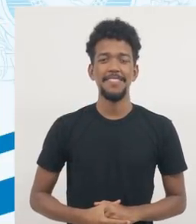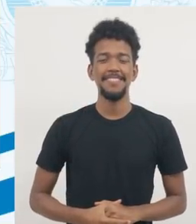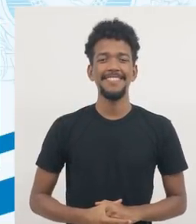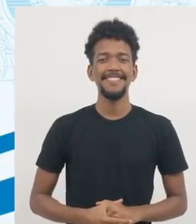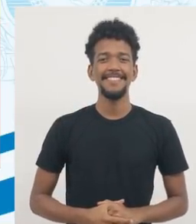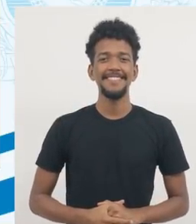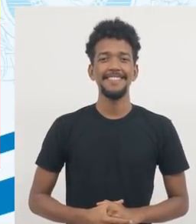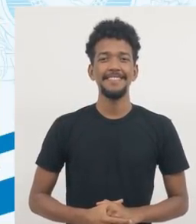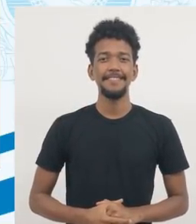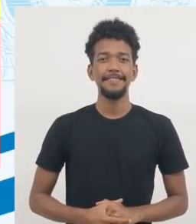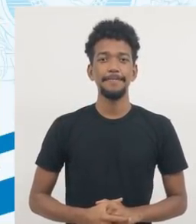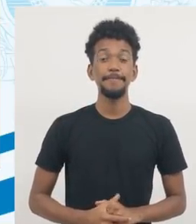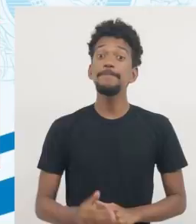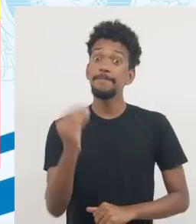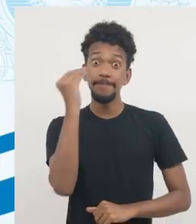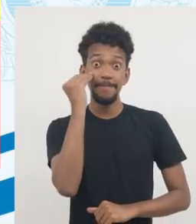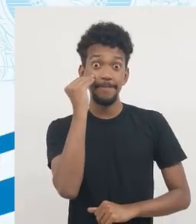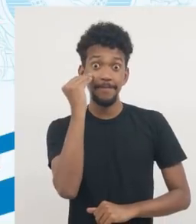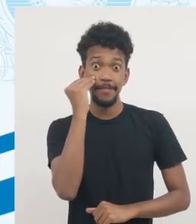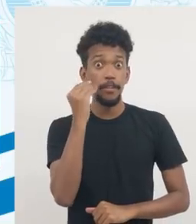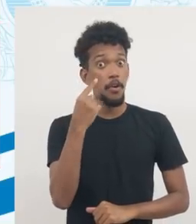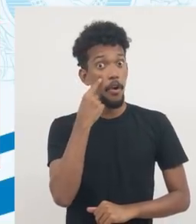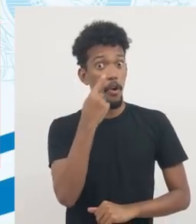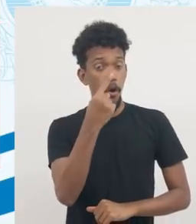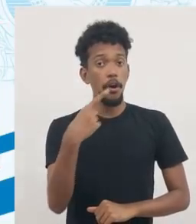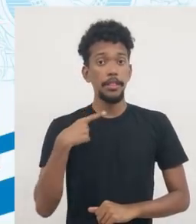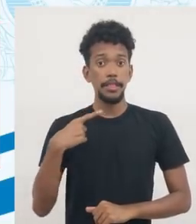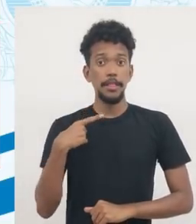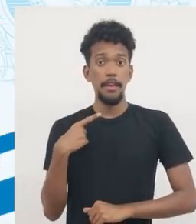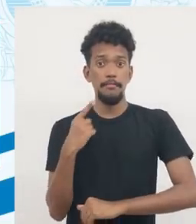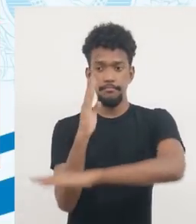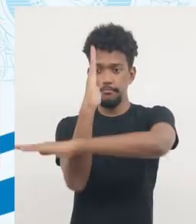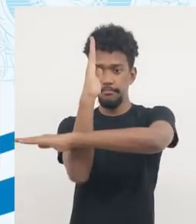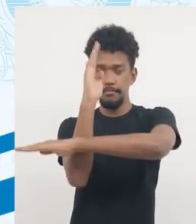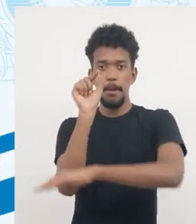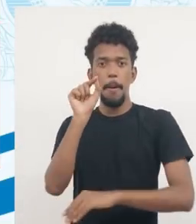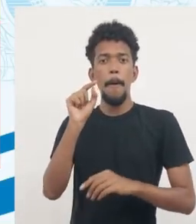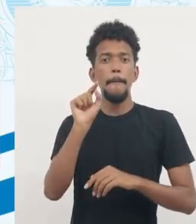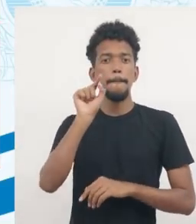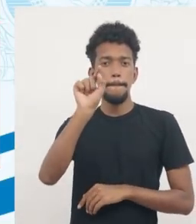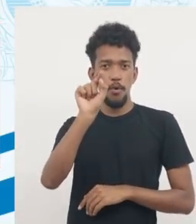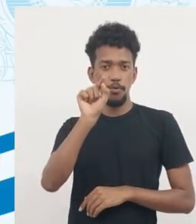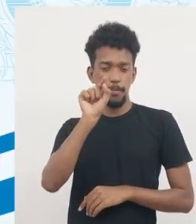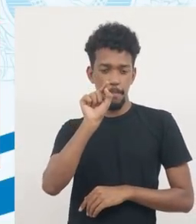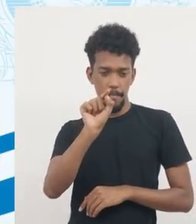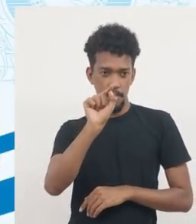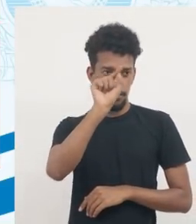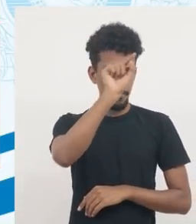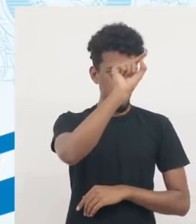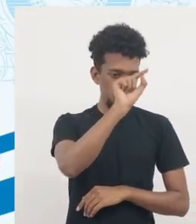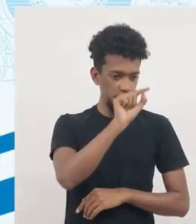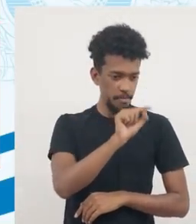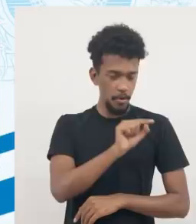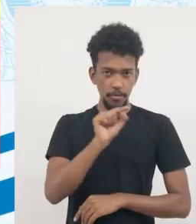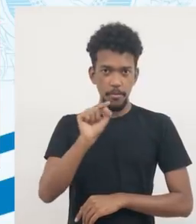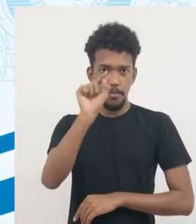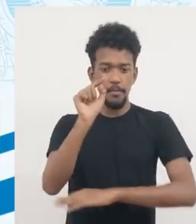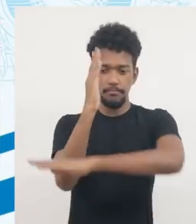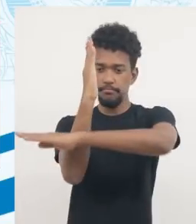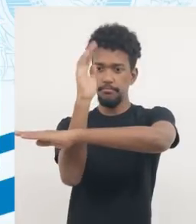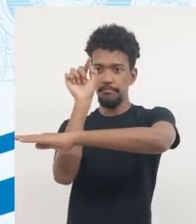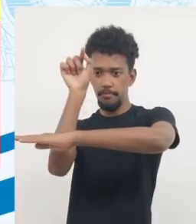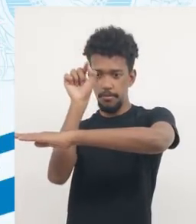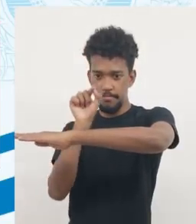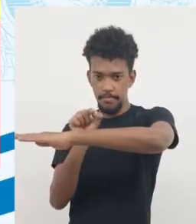turma. Ok. Vejam então as coordenadas deste triângulo que